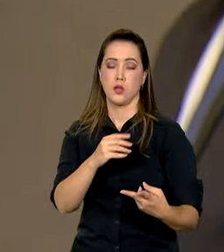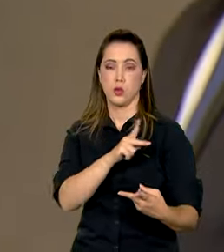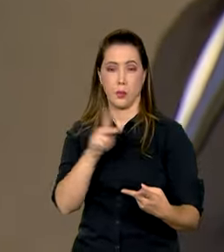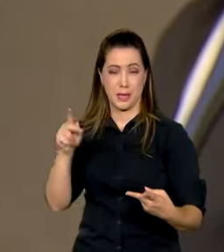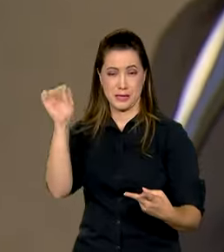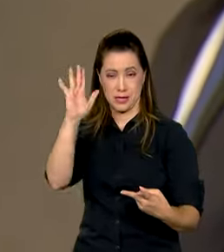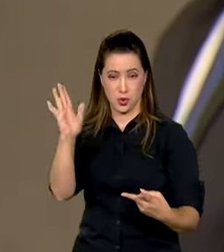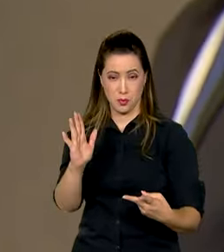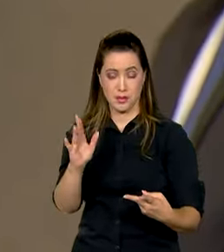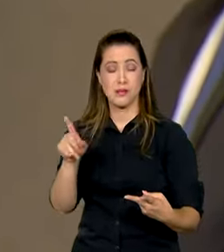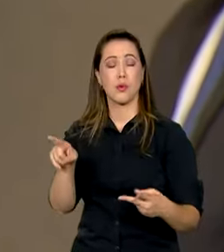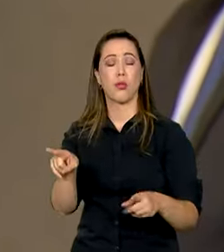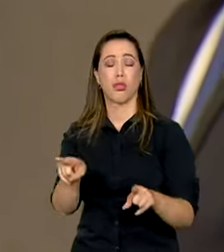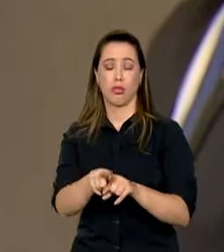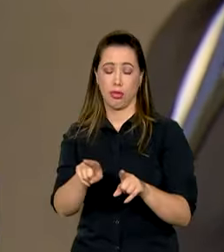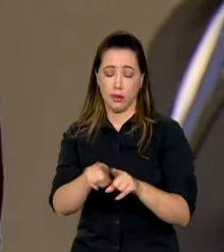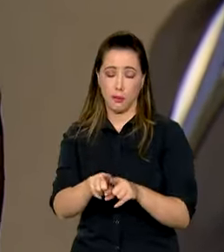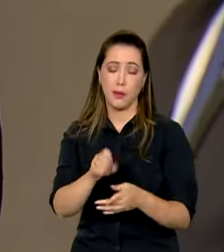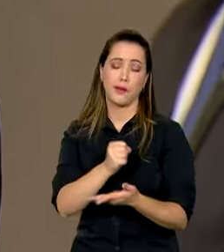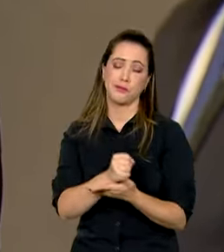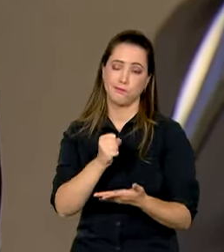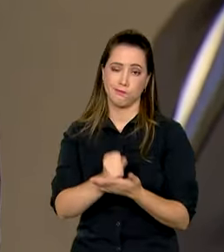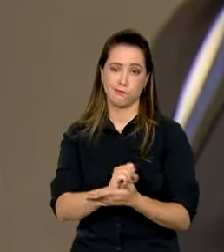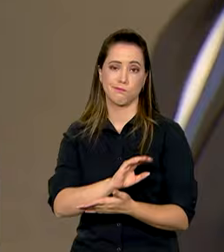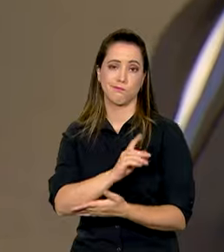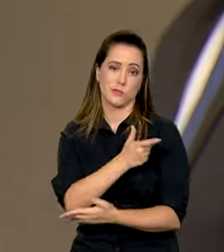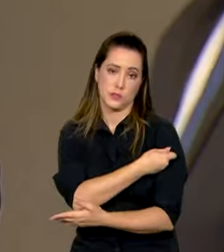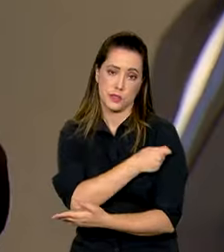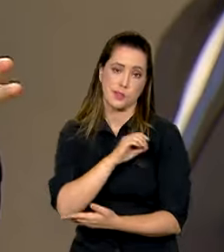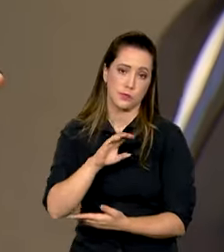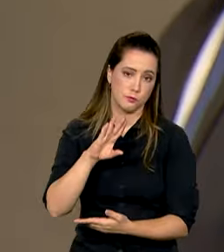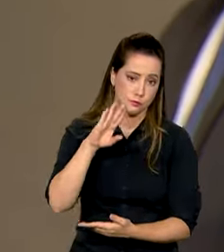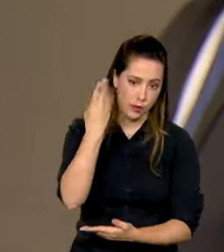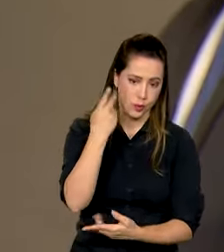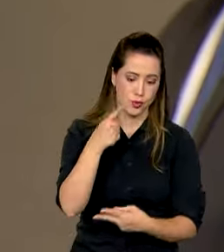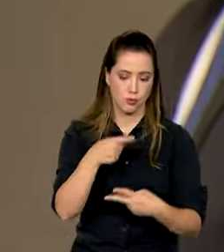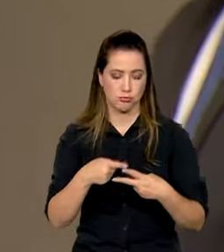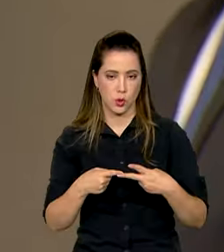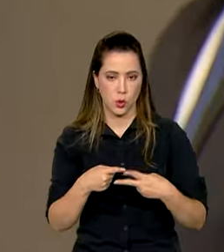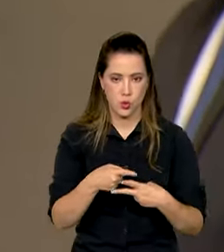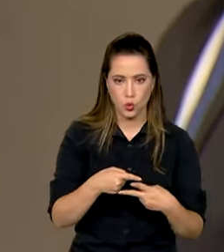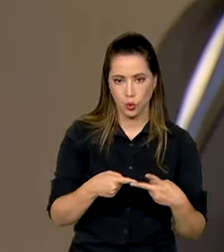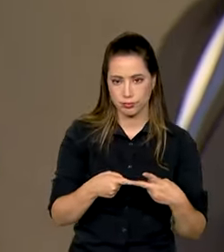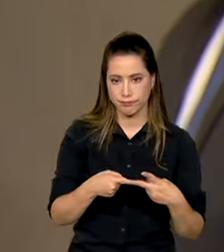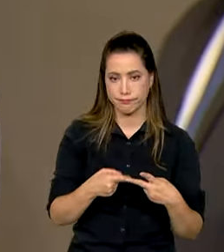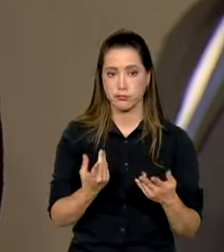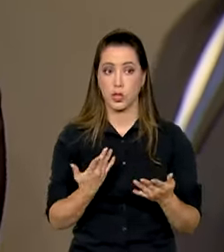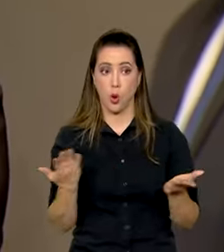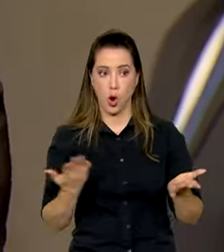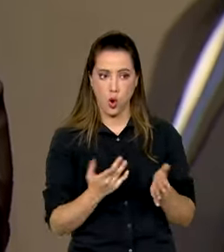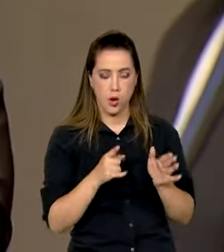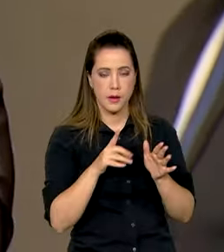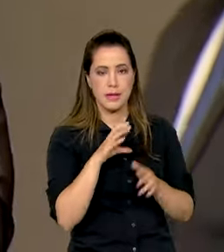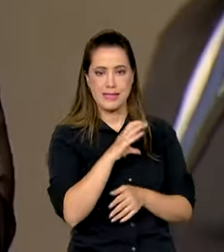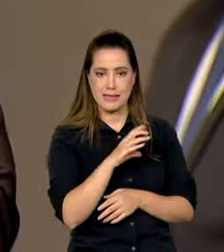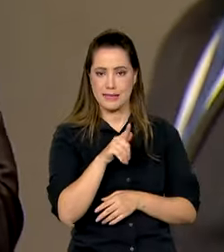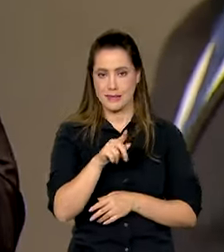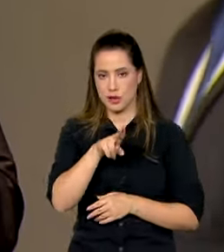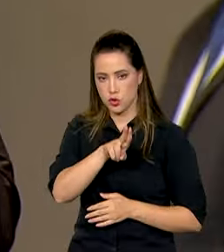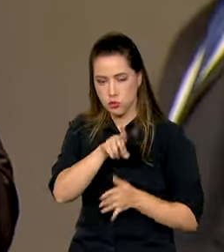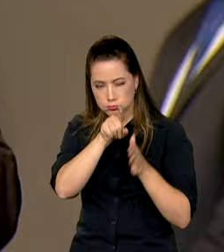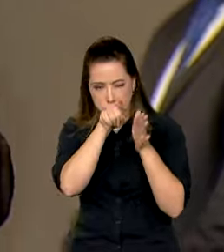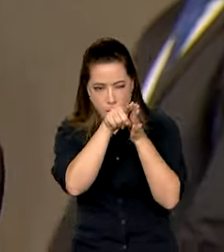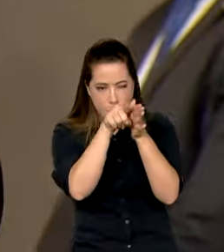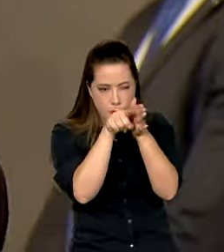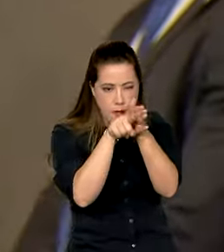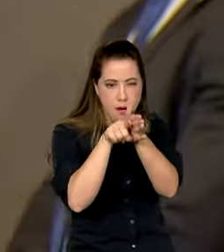impacto enorme na vida das pessoas. Óbvio que isso tudo está sendo apurado, né? A gente